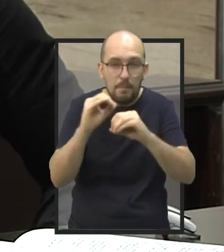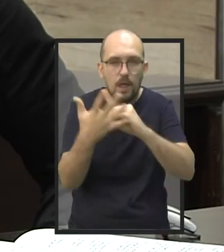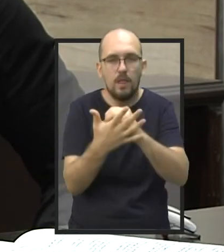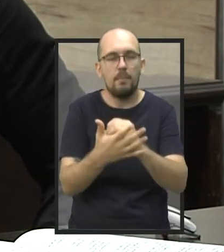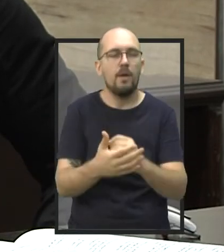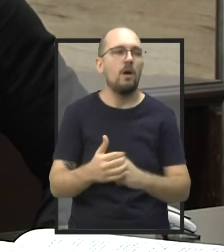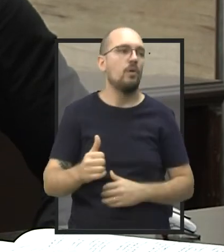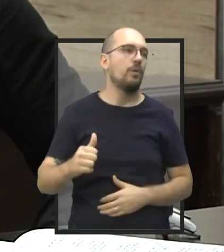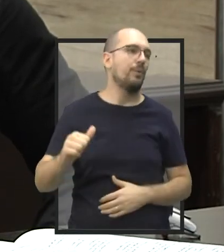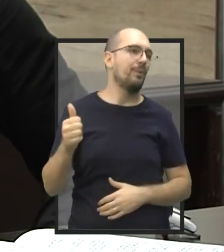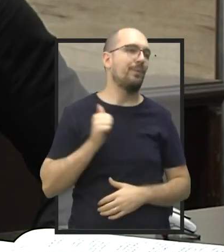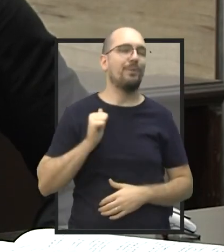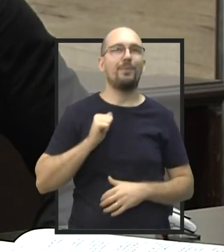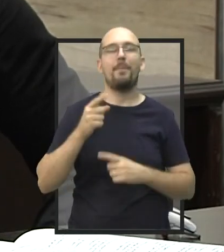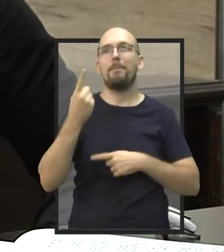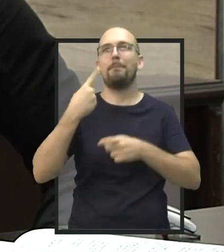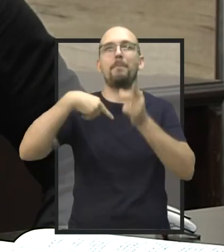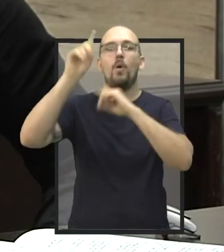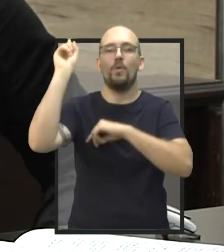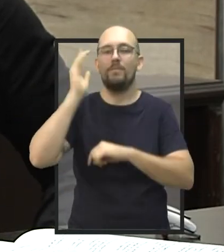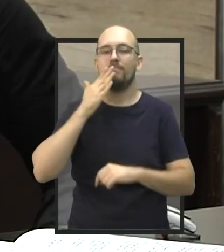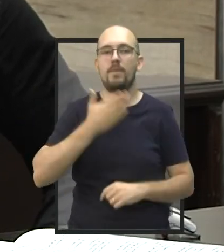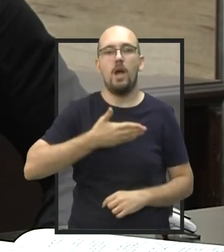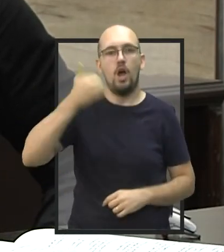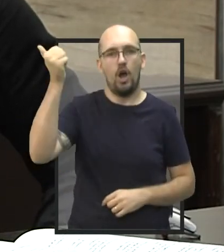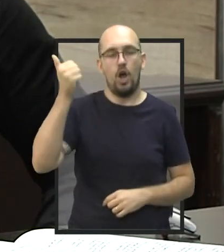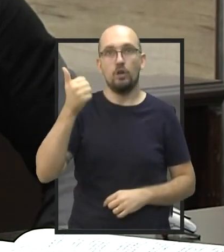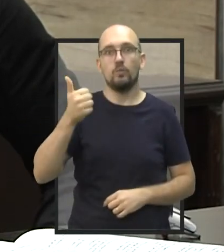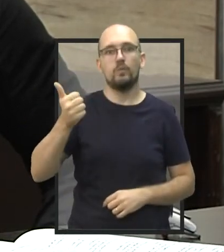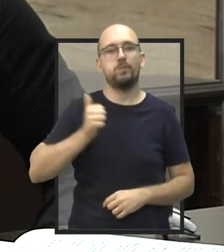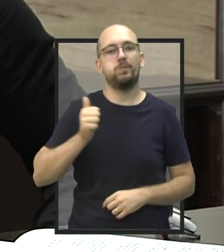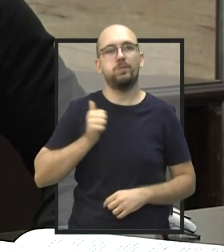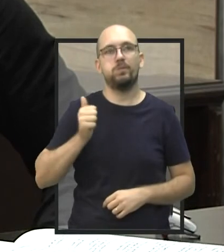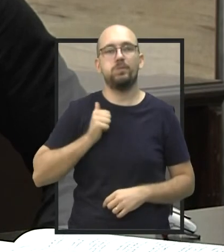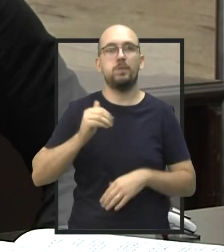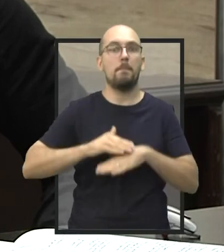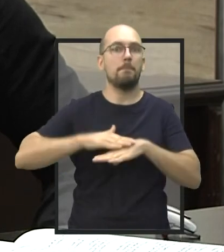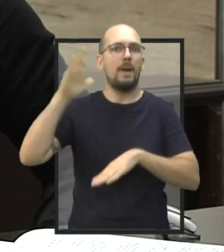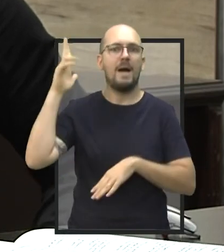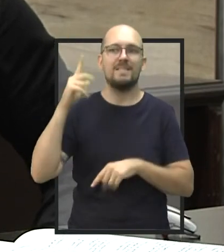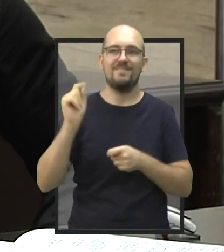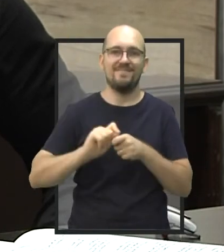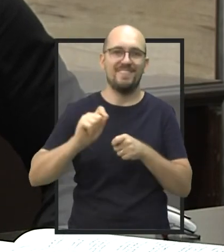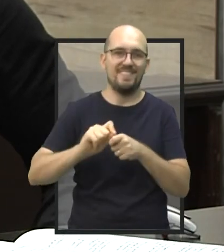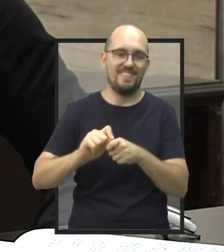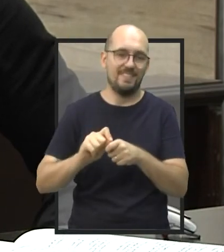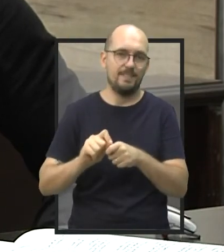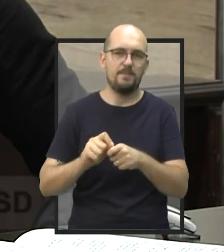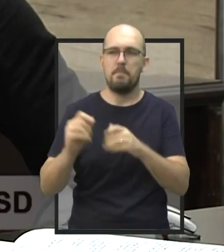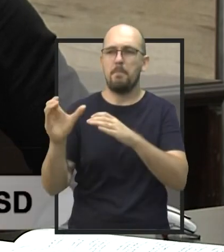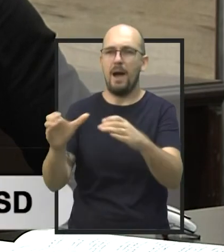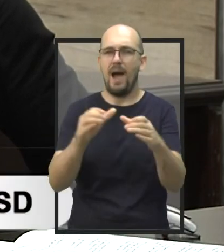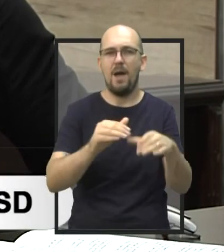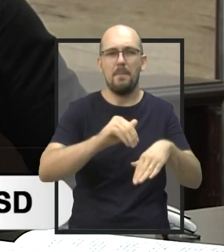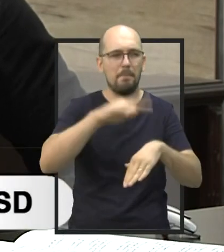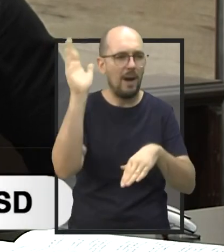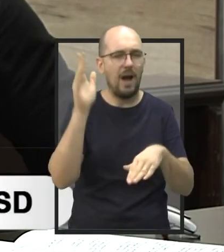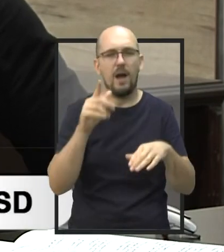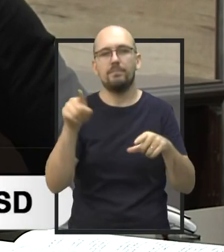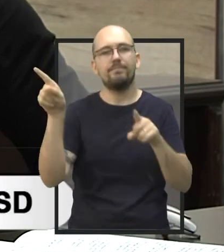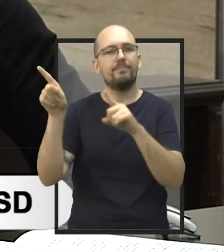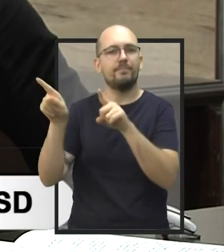o governo do Ivan, desse governo novo, a gente teria feito bem mais coisas, tanto nos bairros como